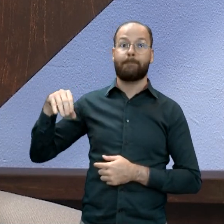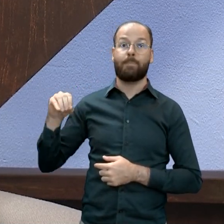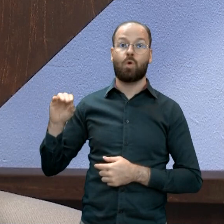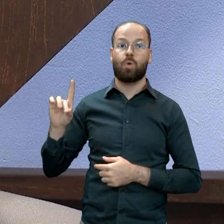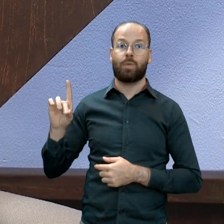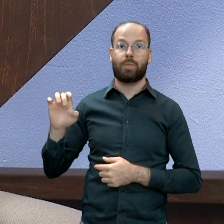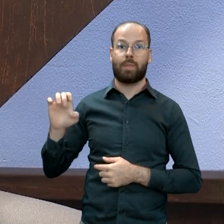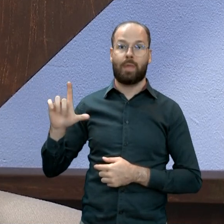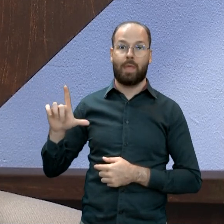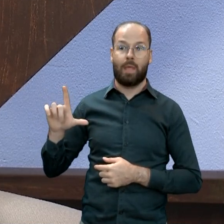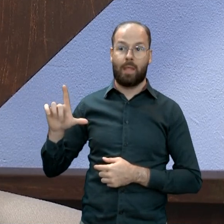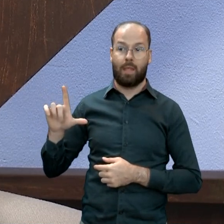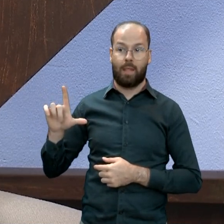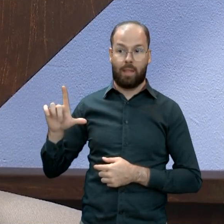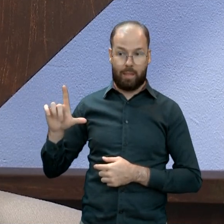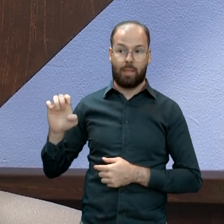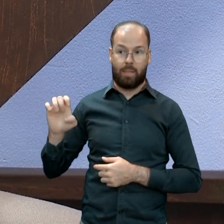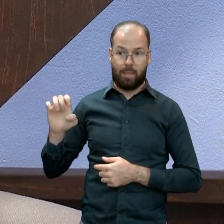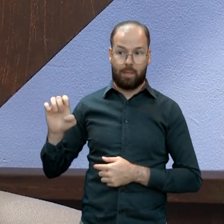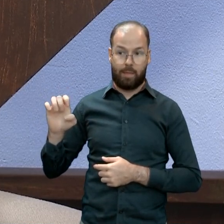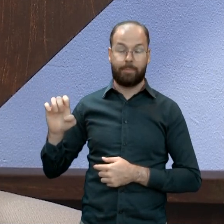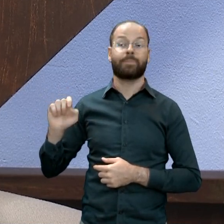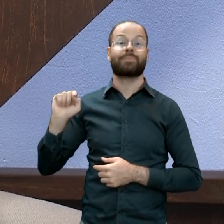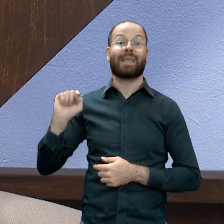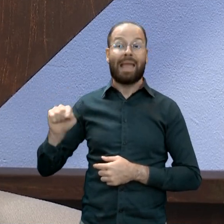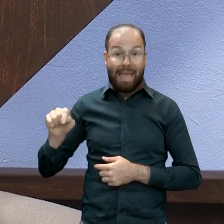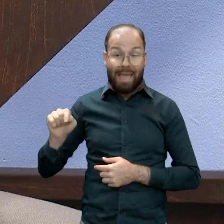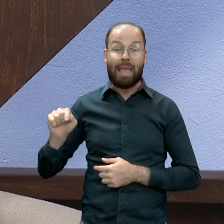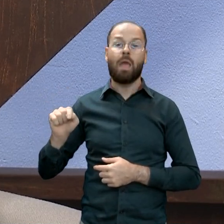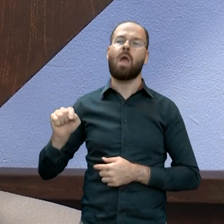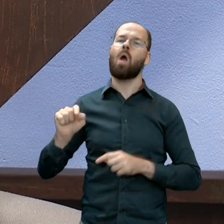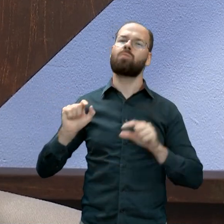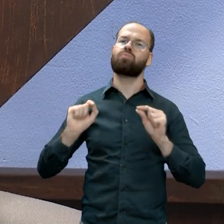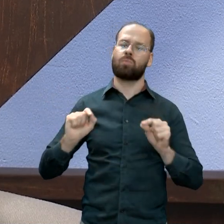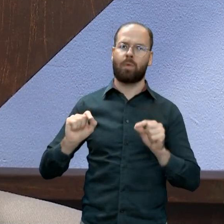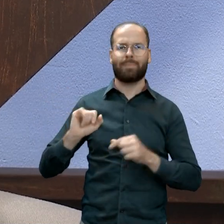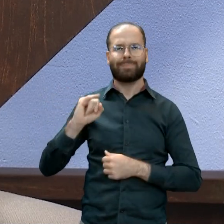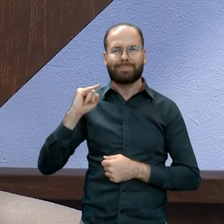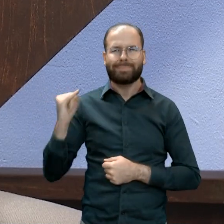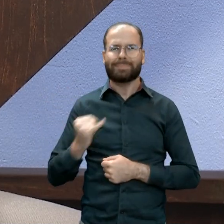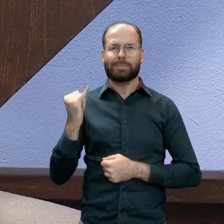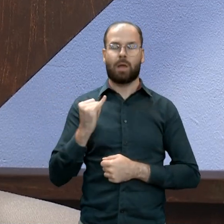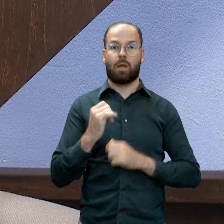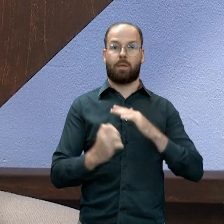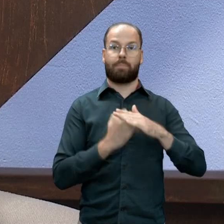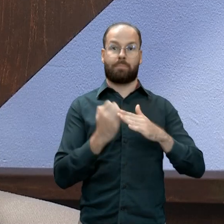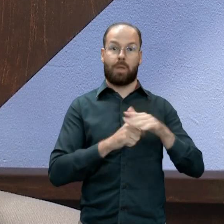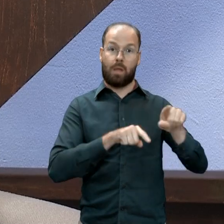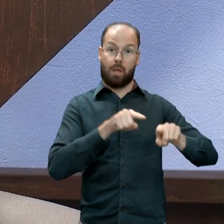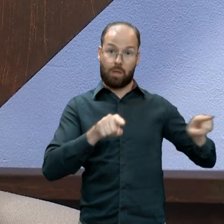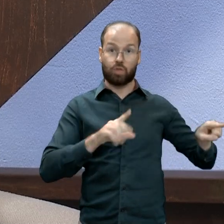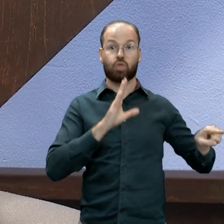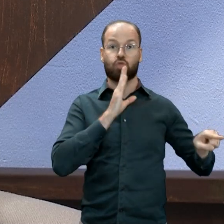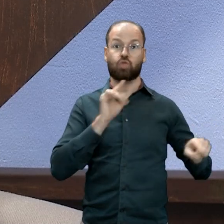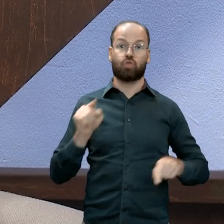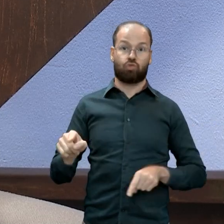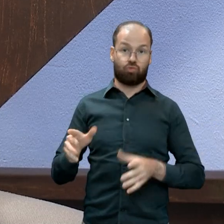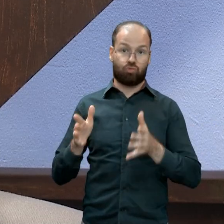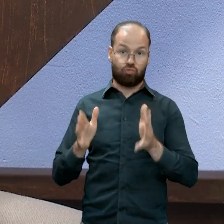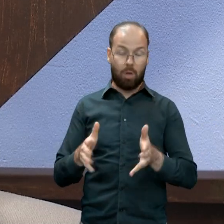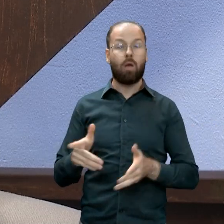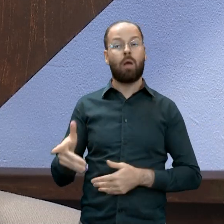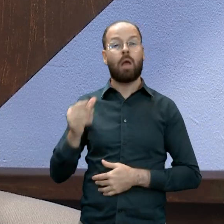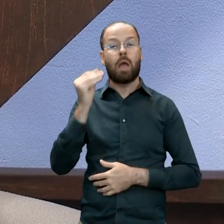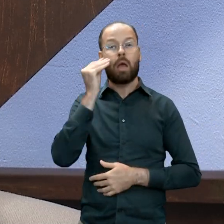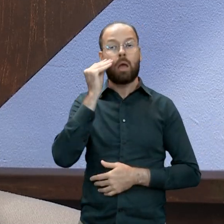construção foi fundamental para essa mudança do mercado. Era algo que as empresas já tinham conhecimento, que elas deveriam